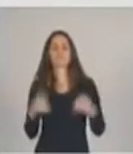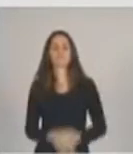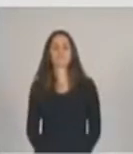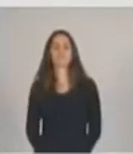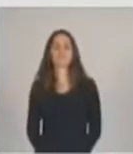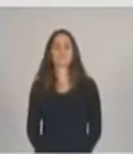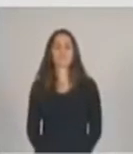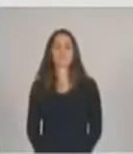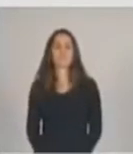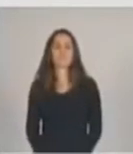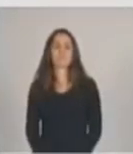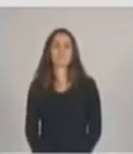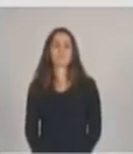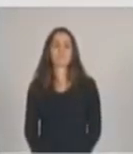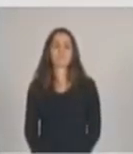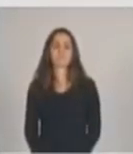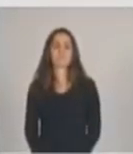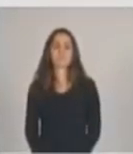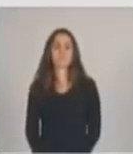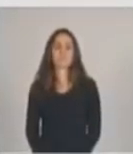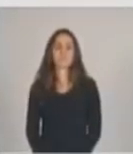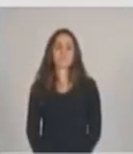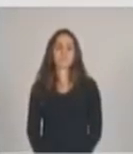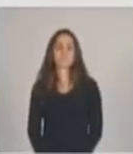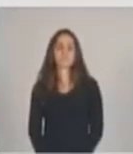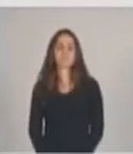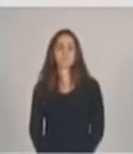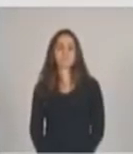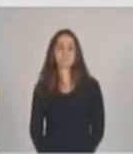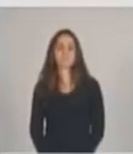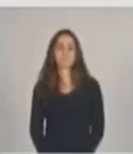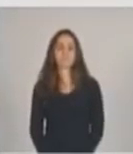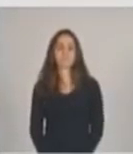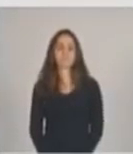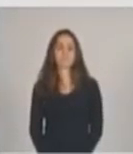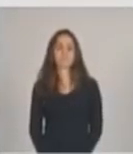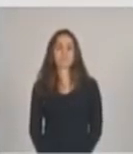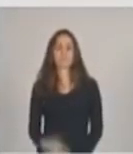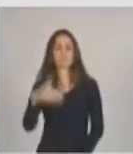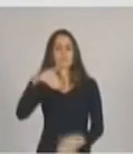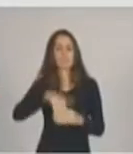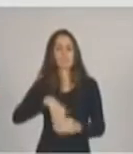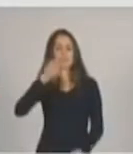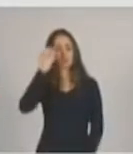Vamos lá. Fala, Marquinhos. Sim, presidente. Ok. Meu voto.